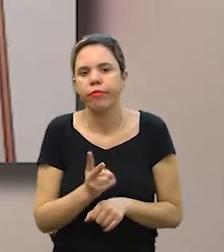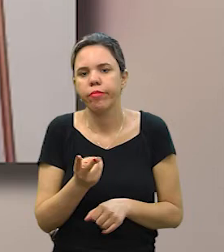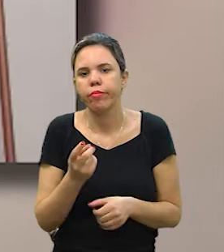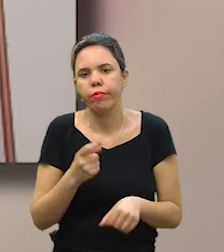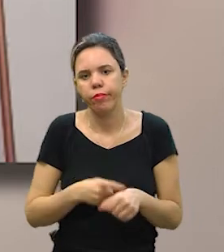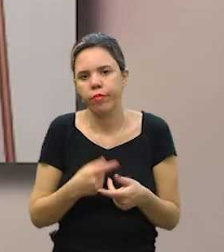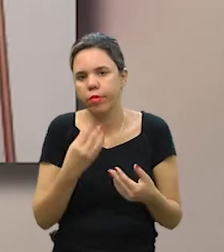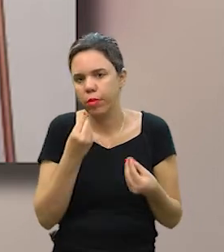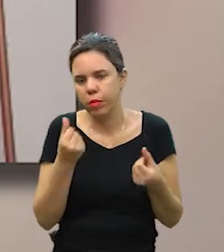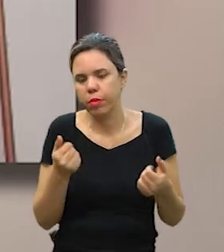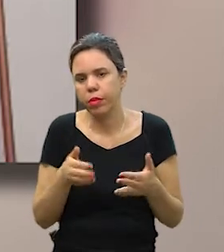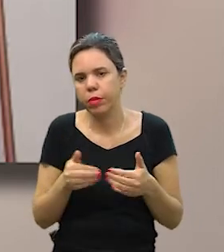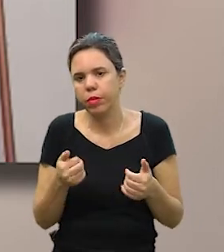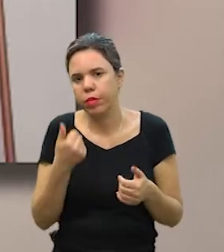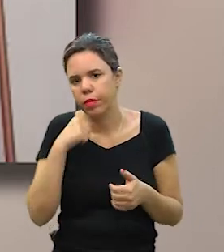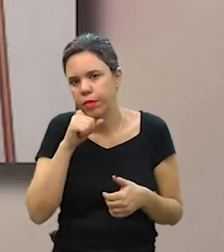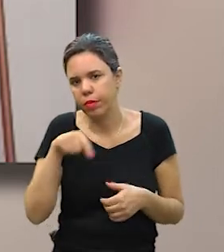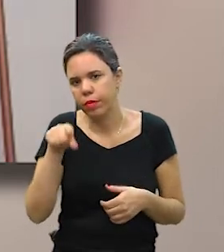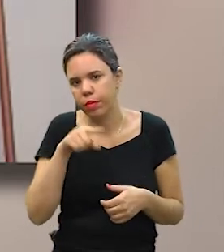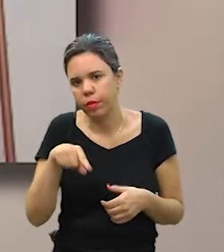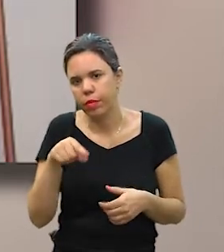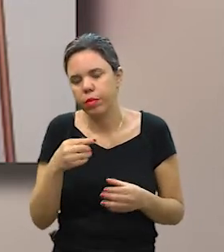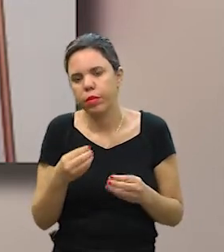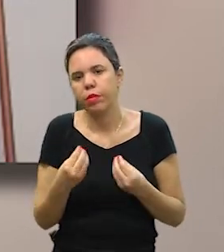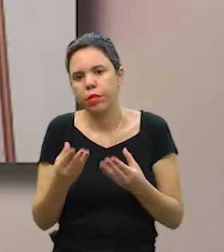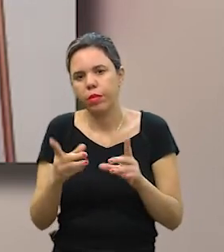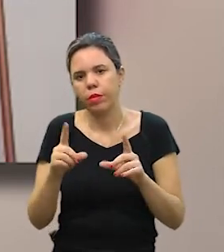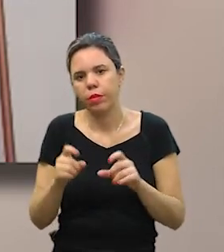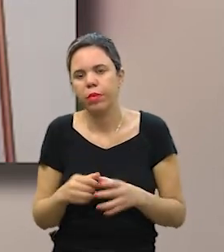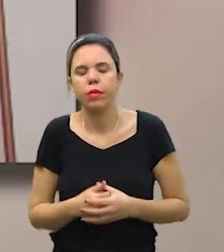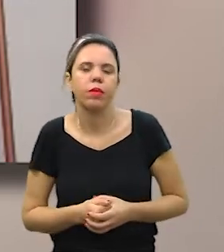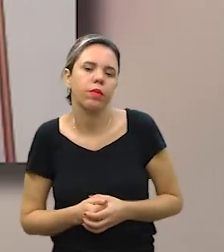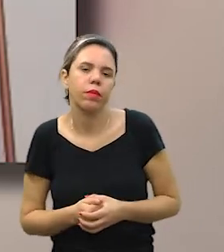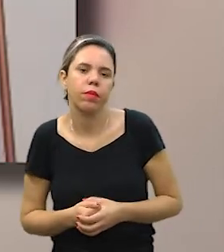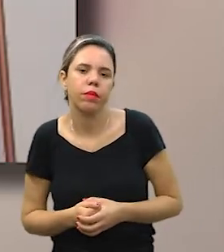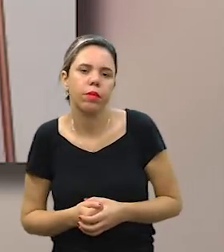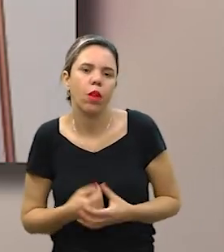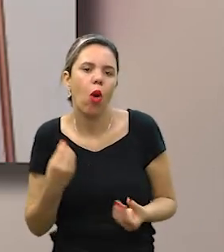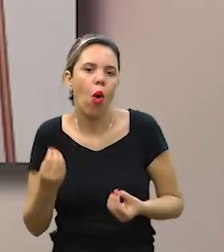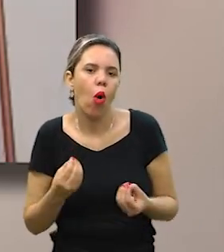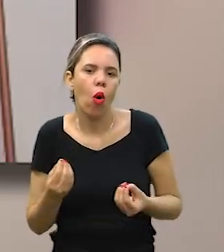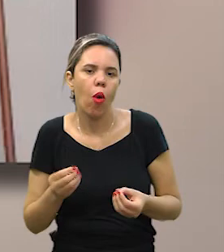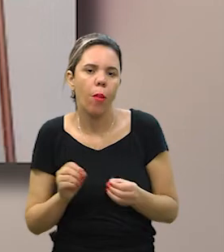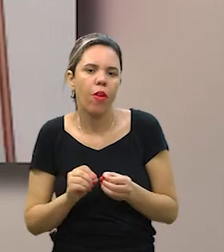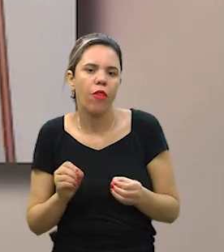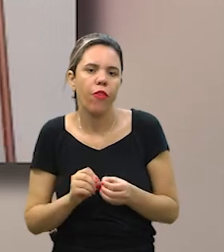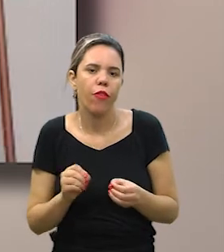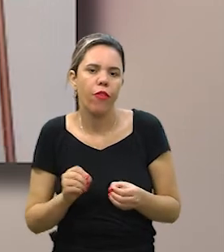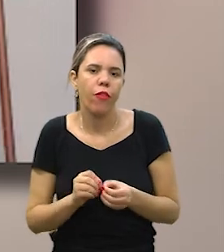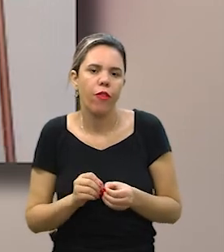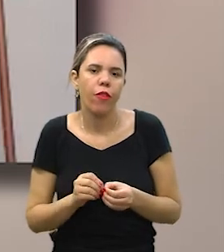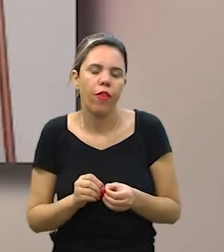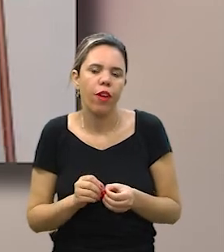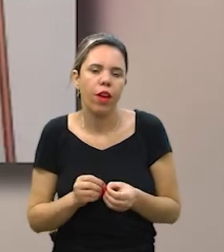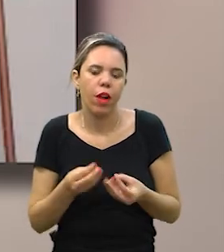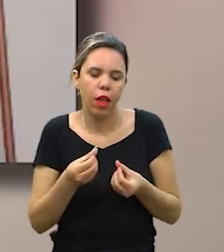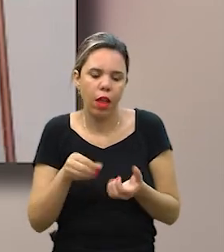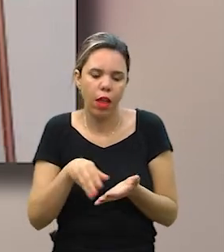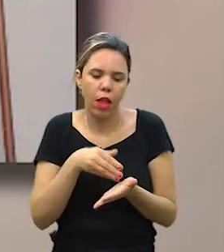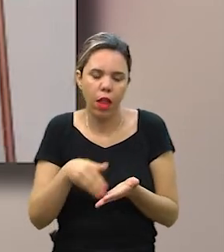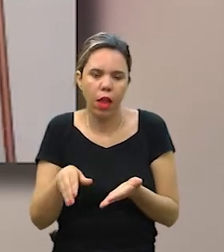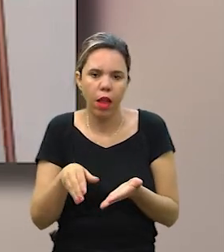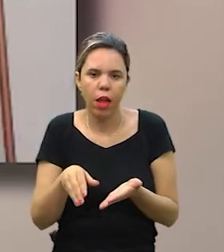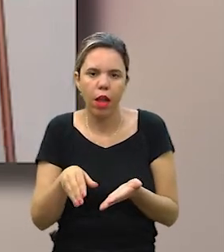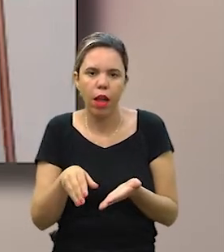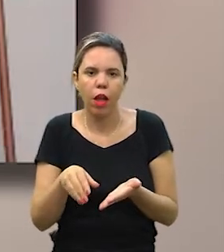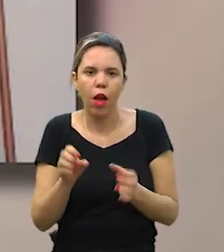essa consistência. Às vezes eu peço para as minhas mamães mandarem até foto de como é que ela fez, como é que tá a consistência daquela